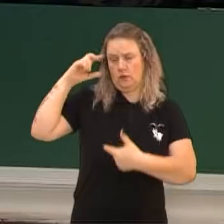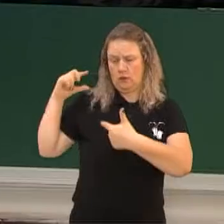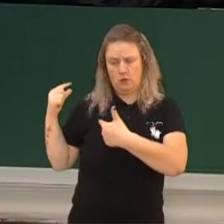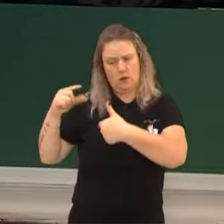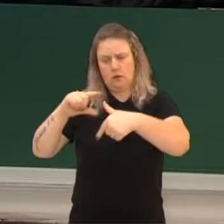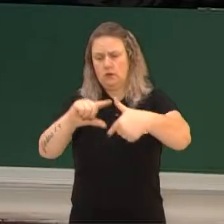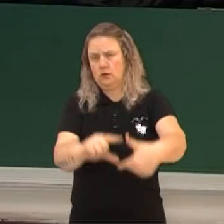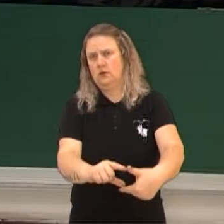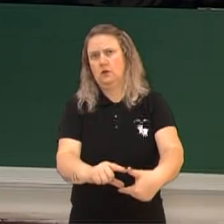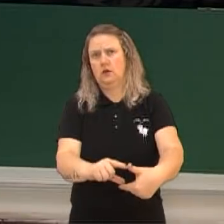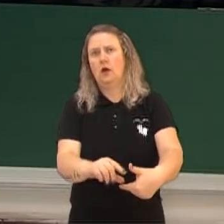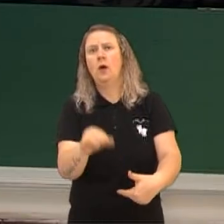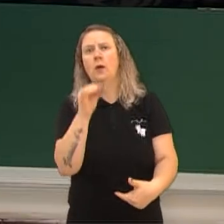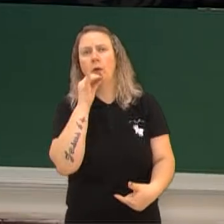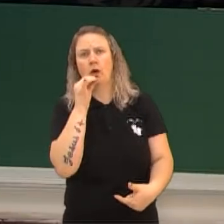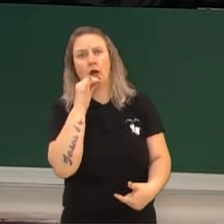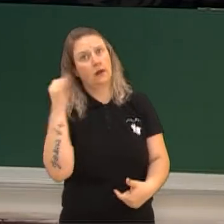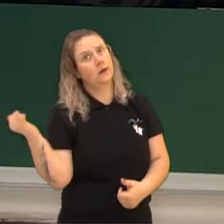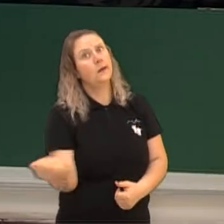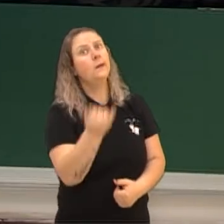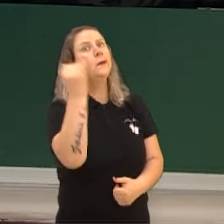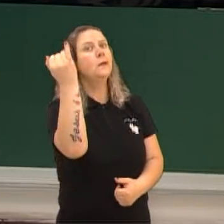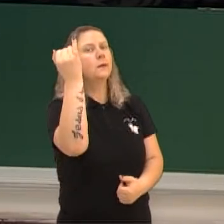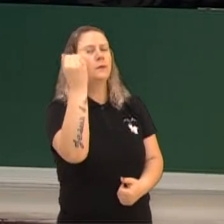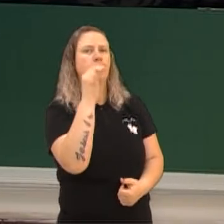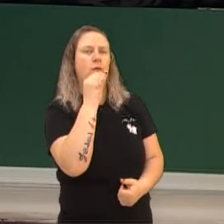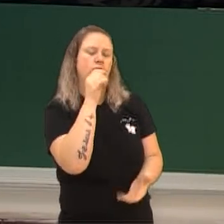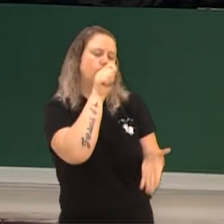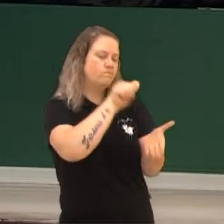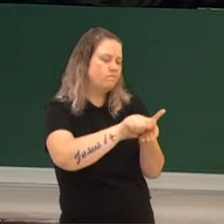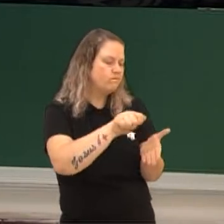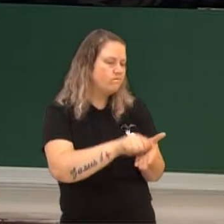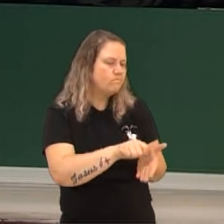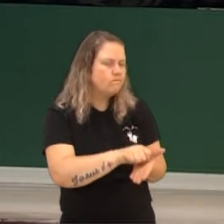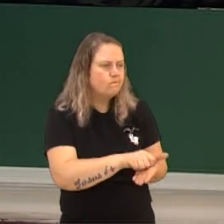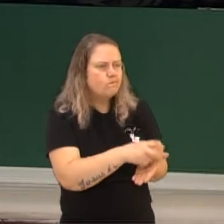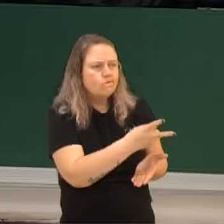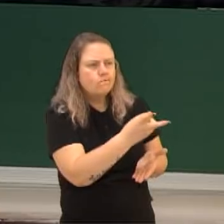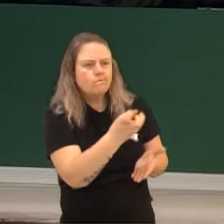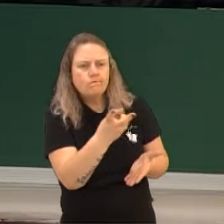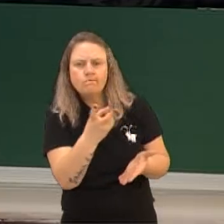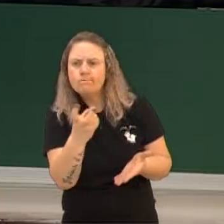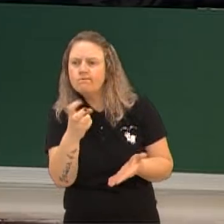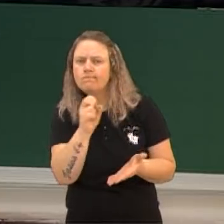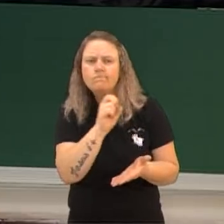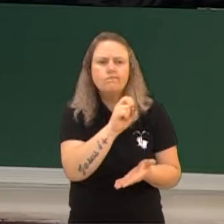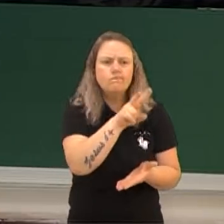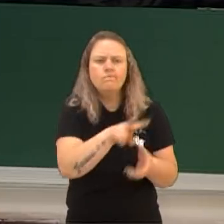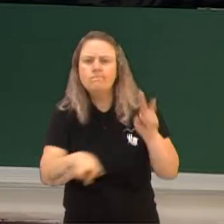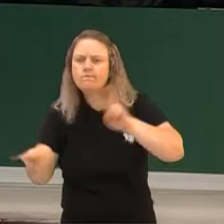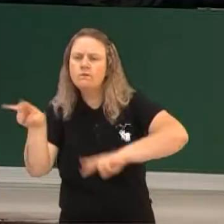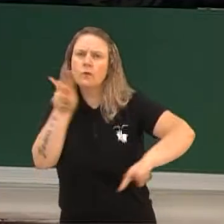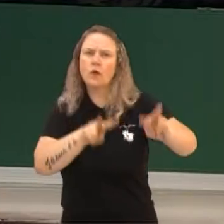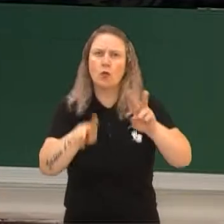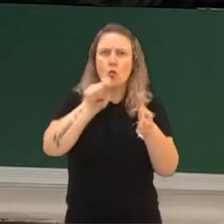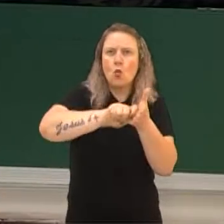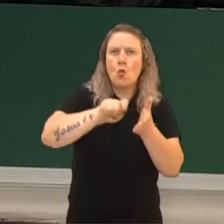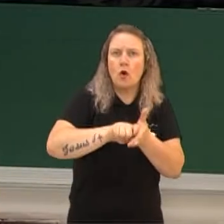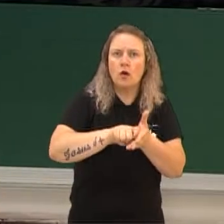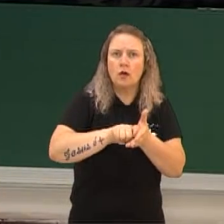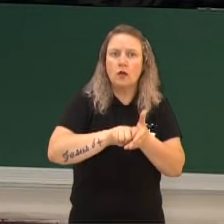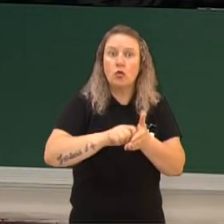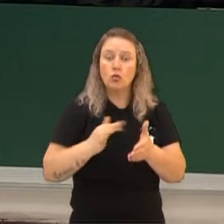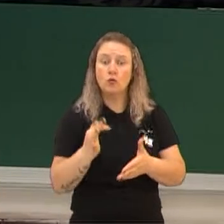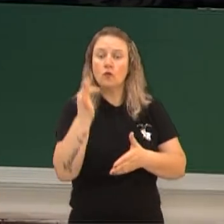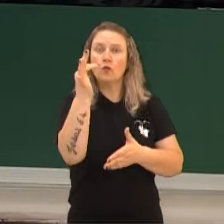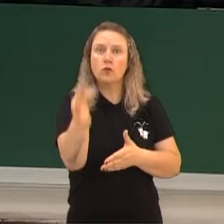quando você escreve, quando você grava algum conhecimento, você vai lembrar disso depois. E aí que vem o que a gente